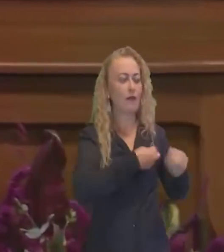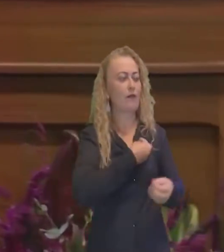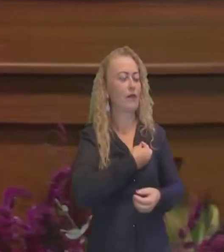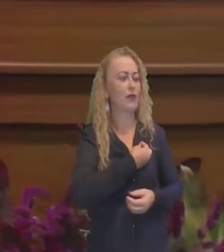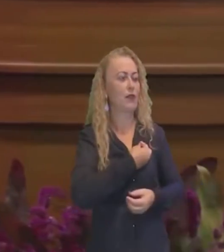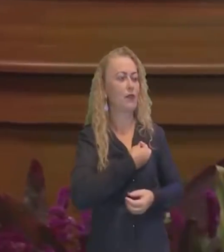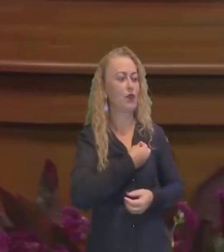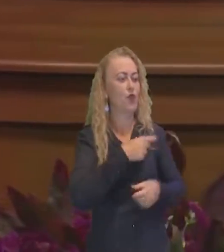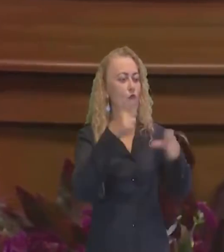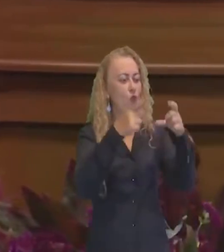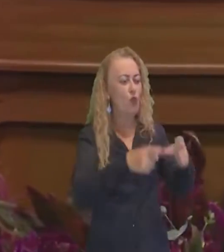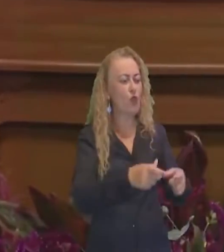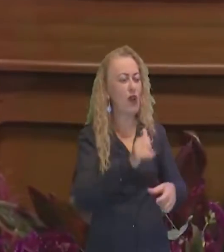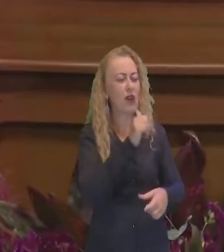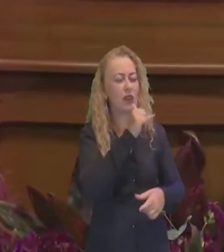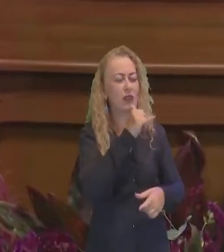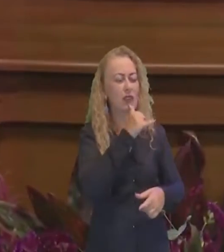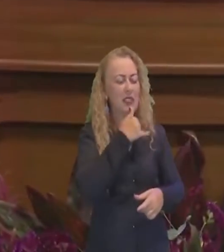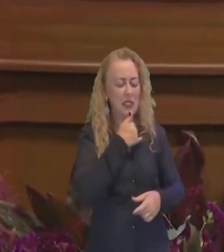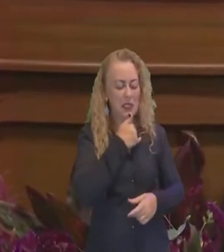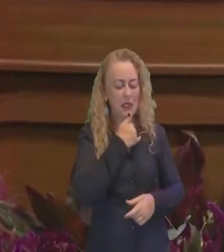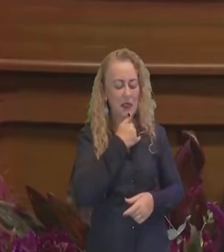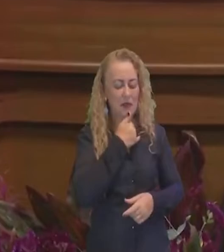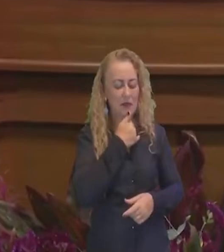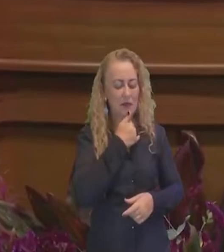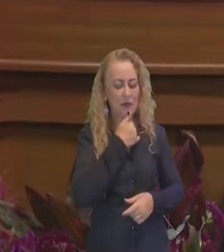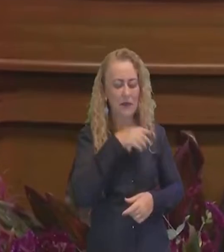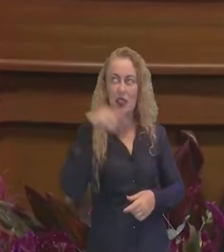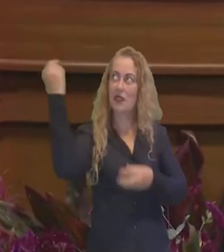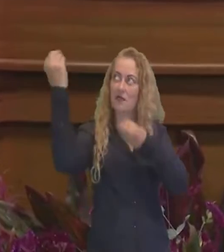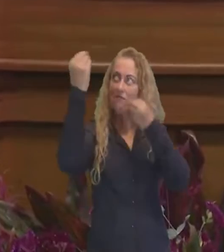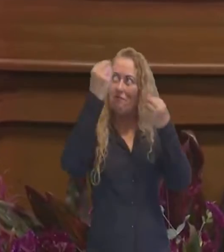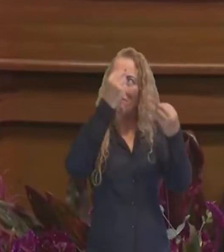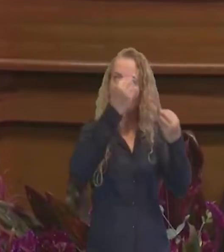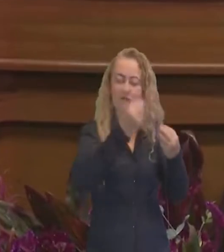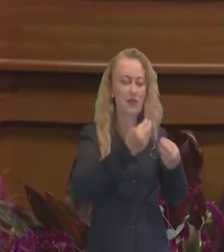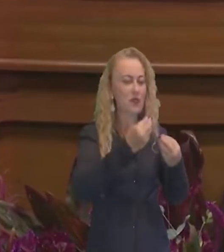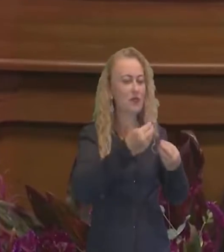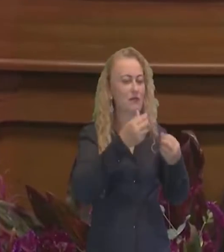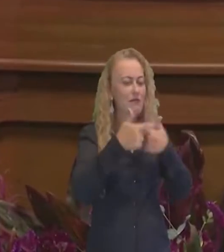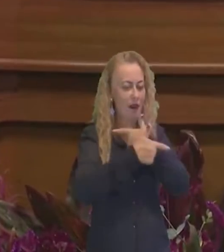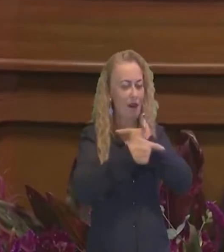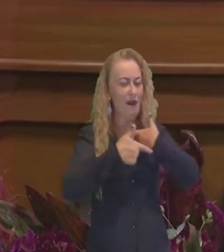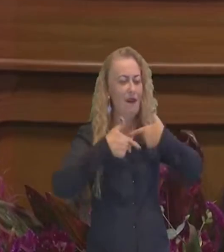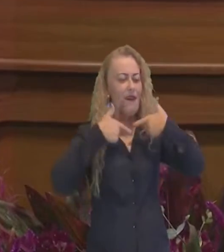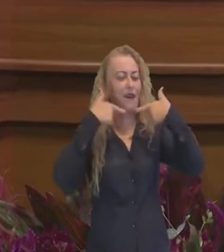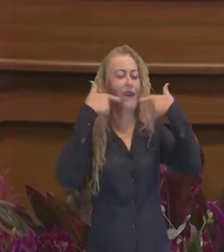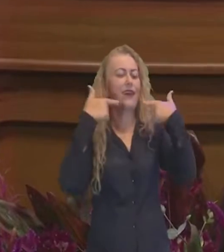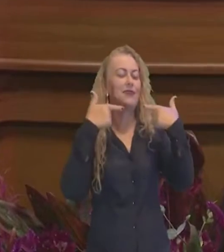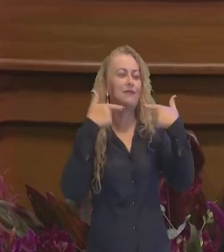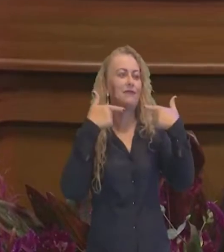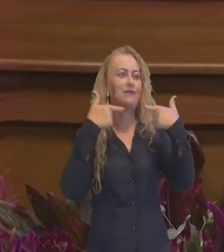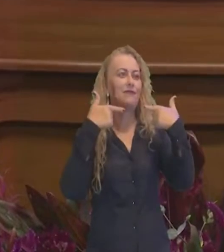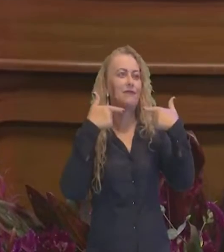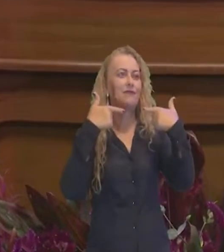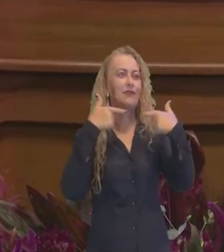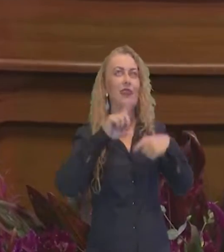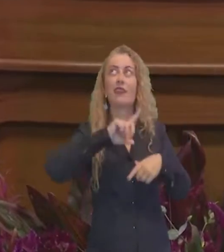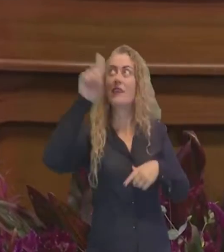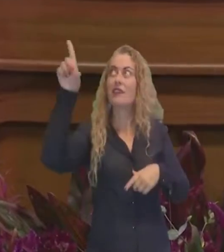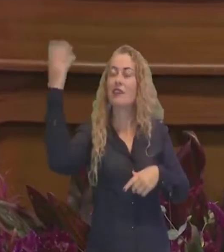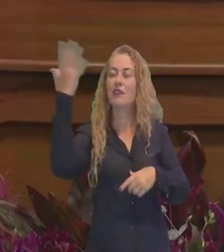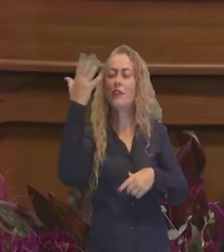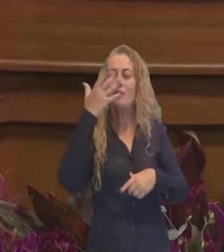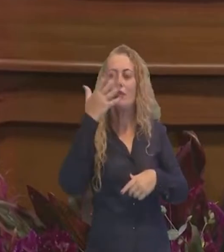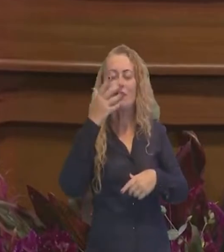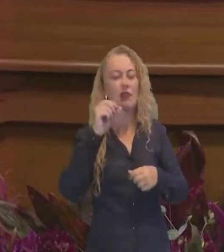tristeza, Deus pode gerar alegria. E Deus quer fazer um milagre na sua